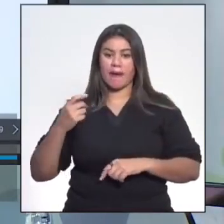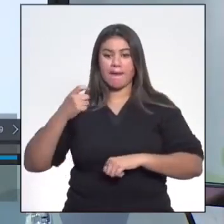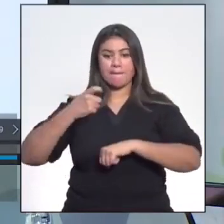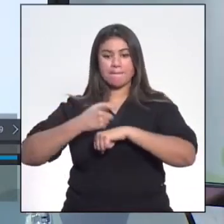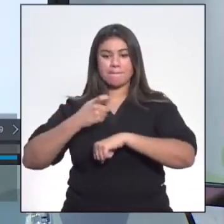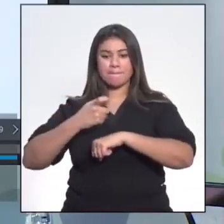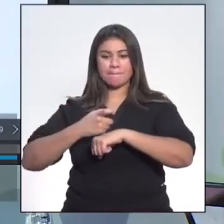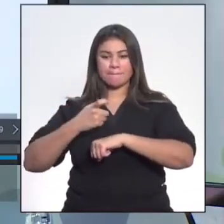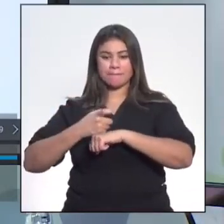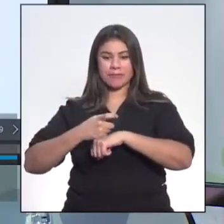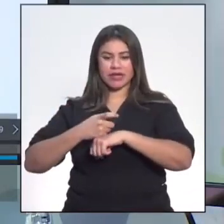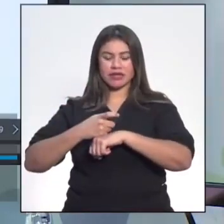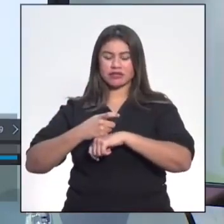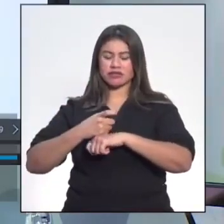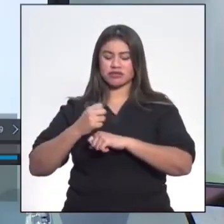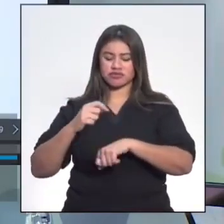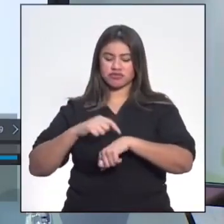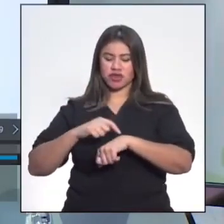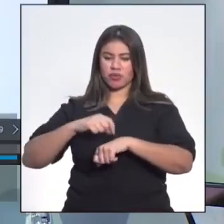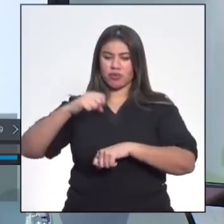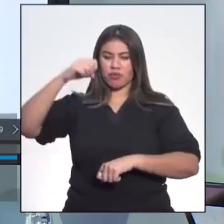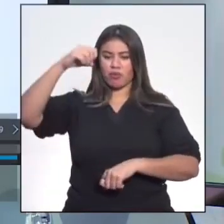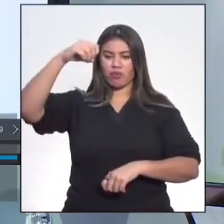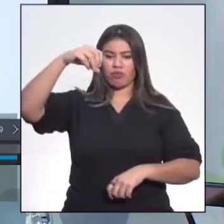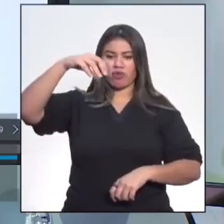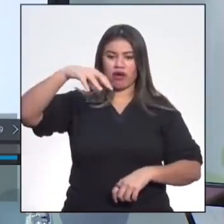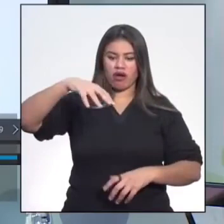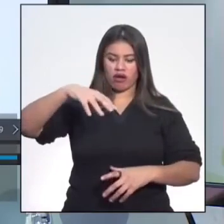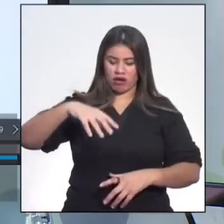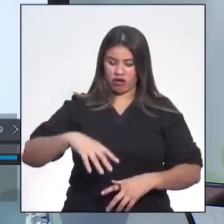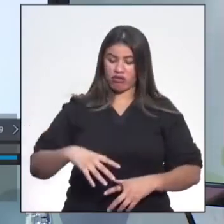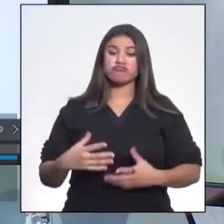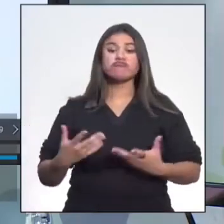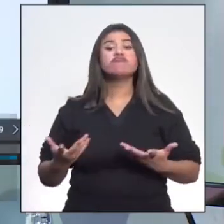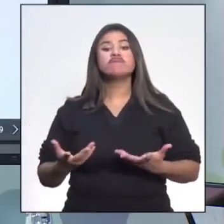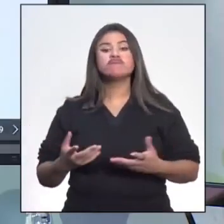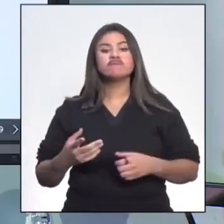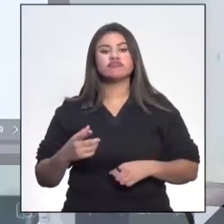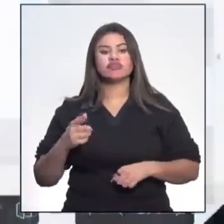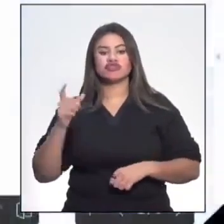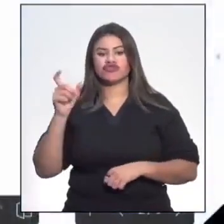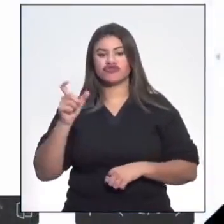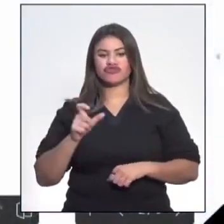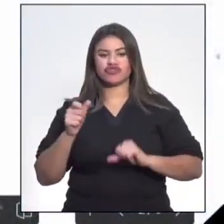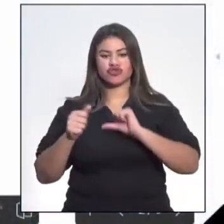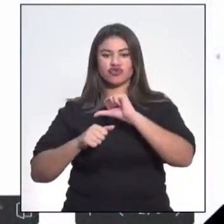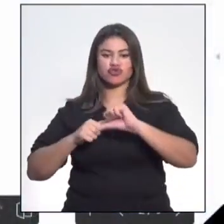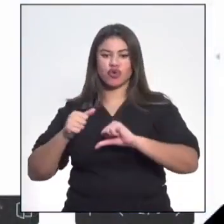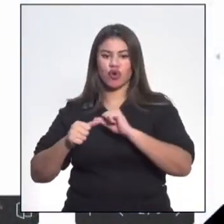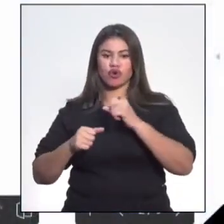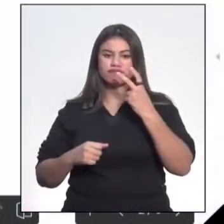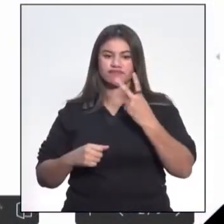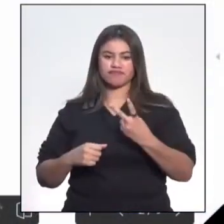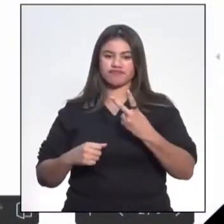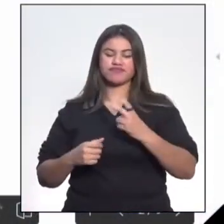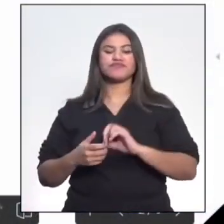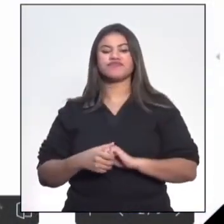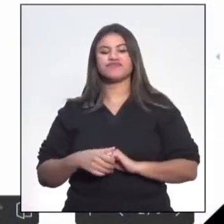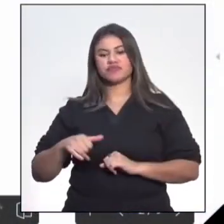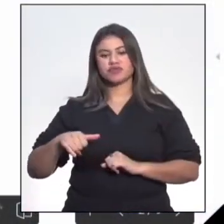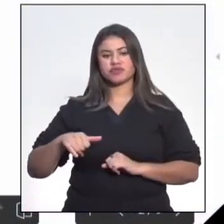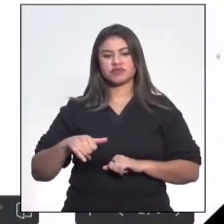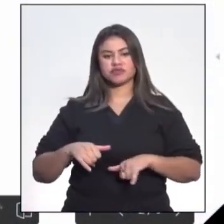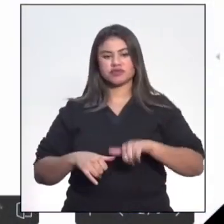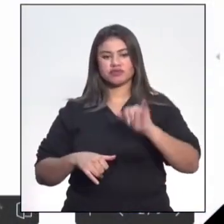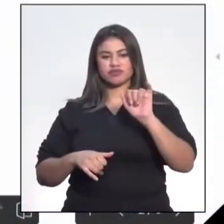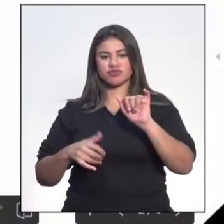quanto ela percorreu após 2 segundos. Então, eu vou trocar o x por 2. Então, vai ficar y igual